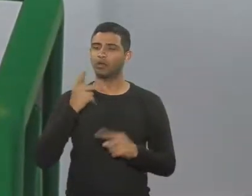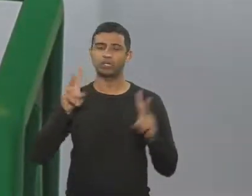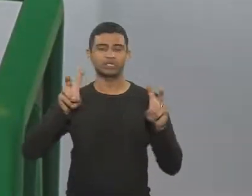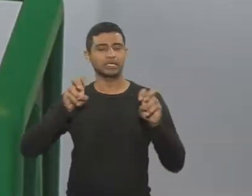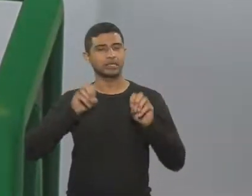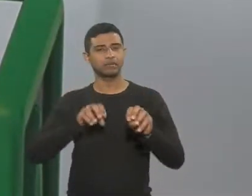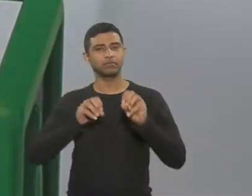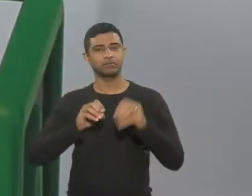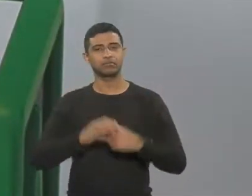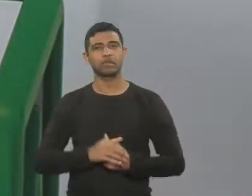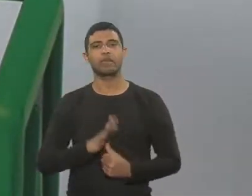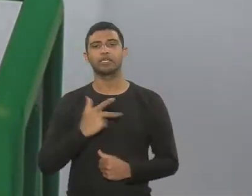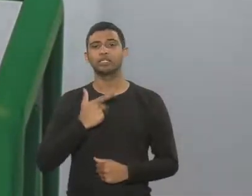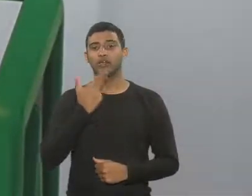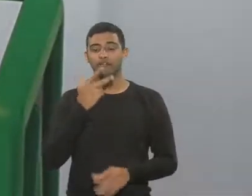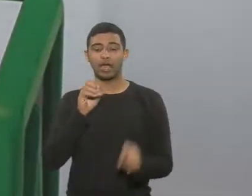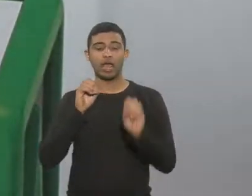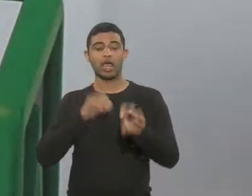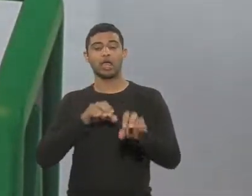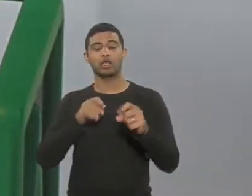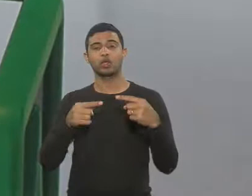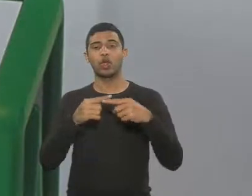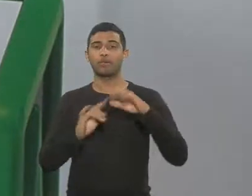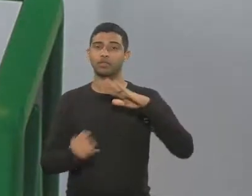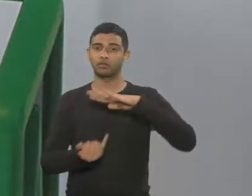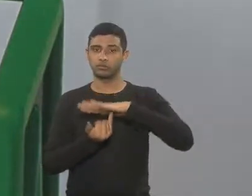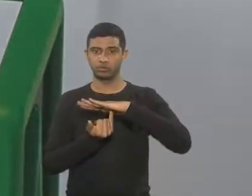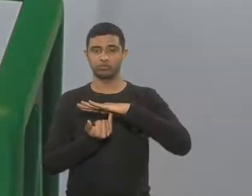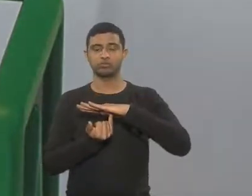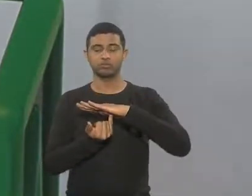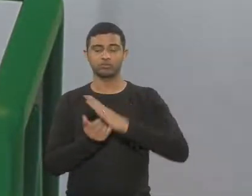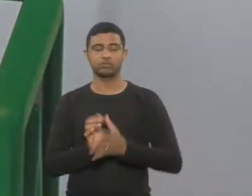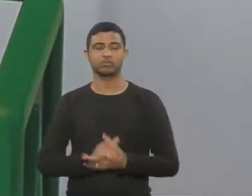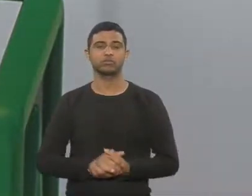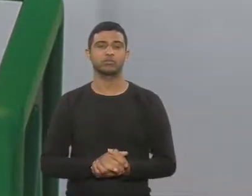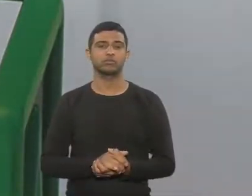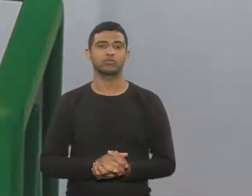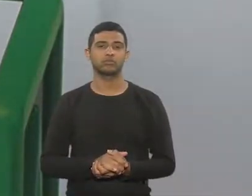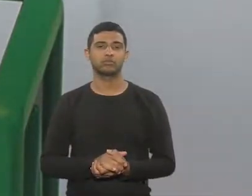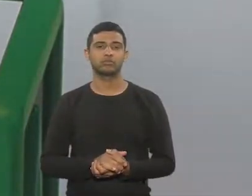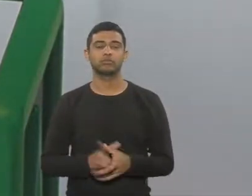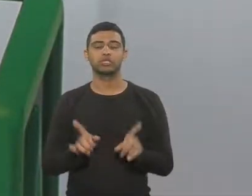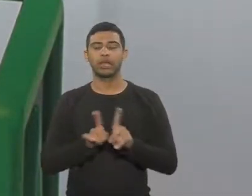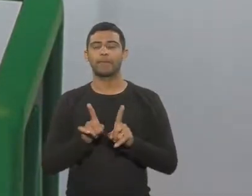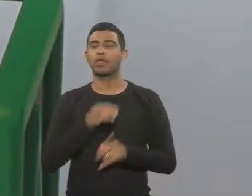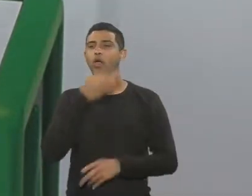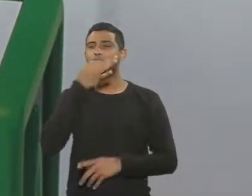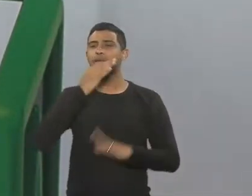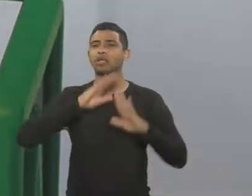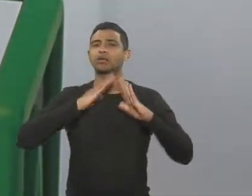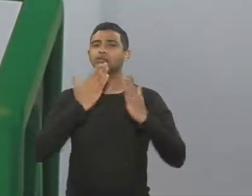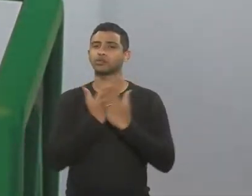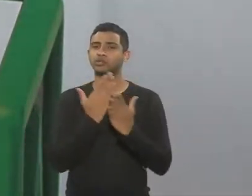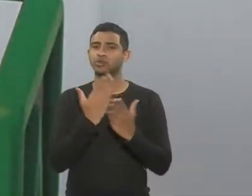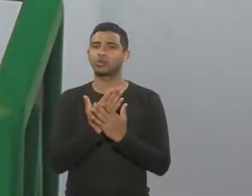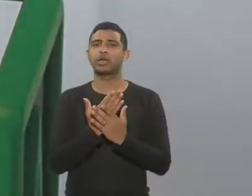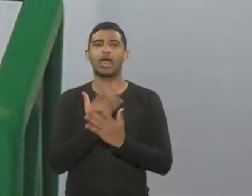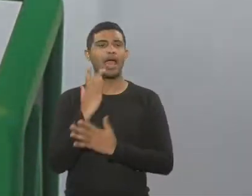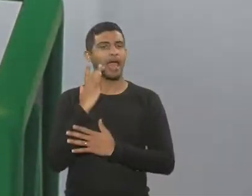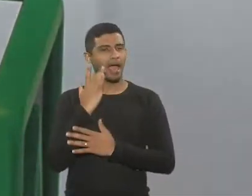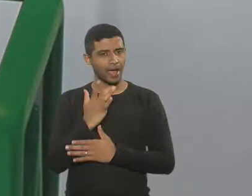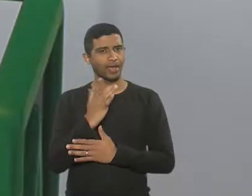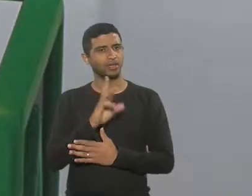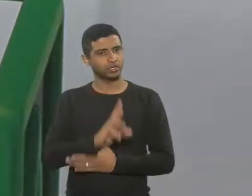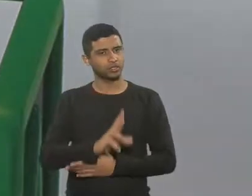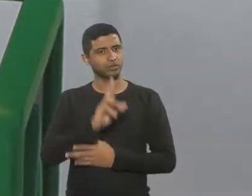aí eu estou falando da educação do ponto de vista institucional, aí eu estou falando da educação do ponto de vista da escola, é que eu acho que uma das funções